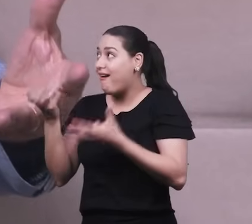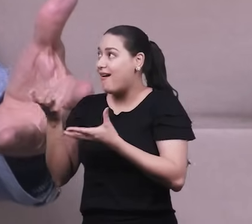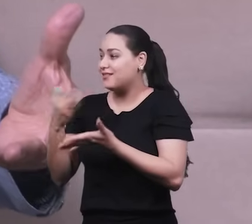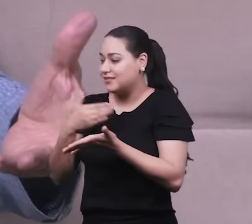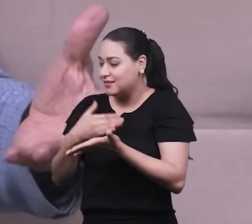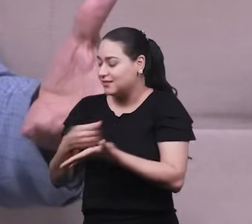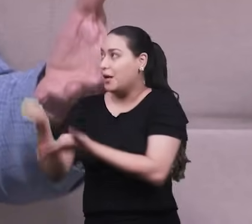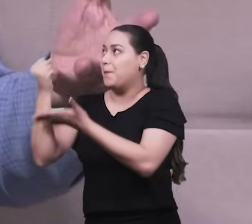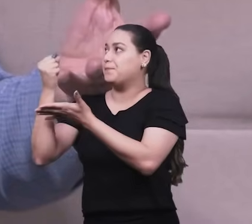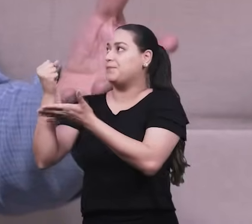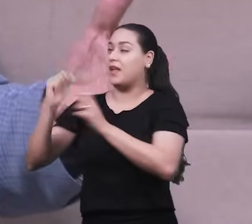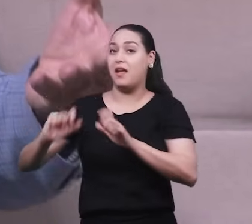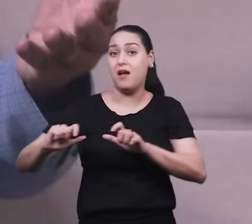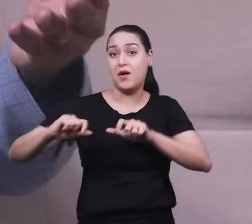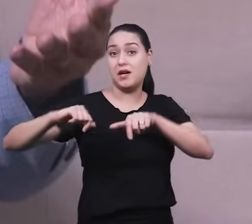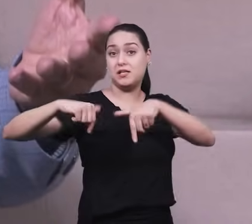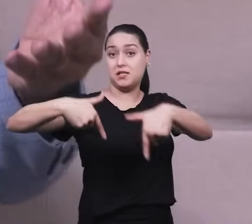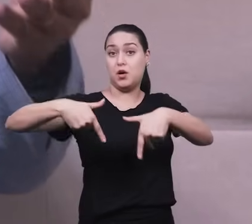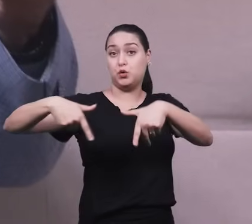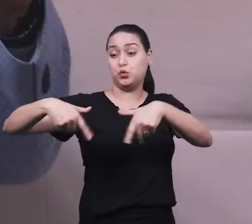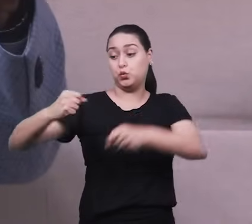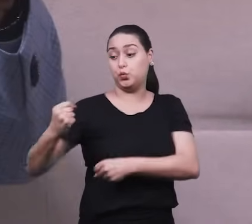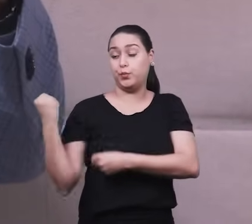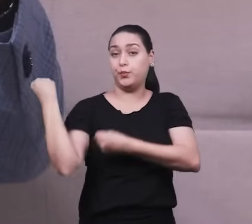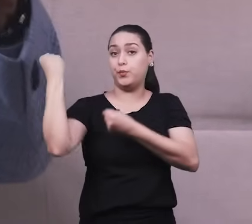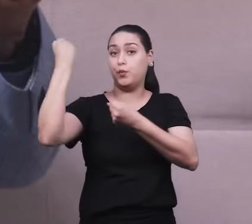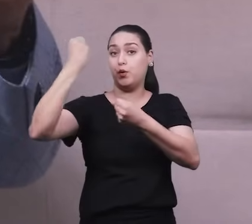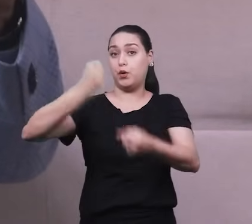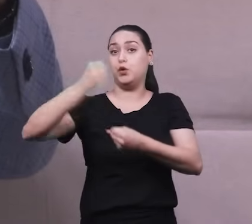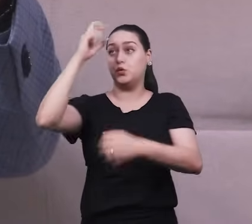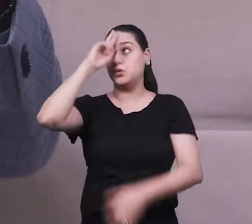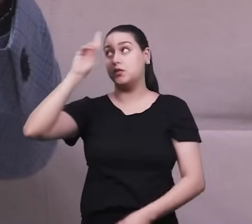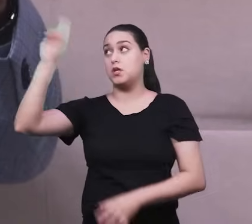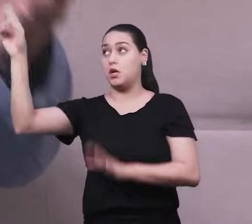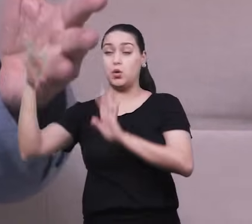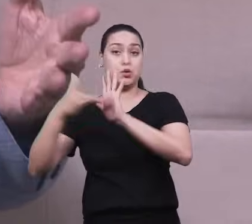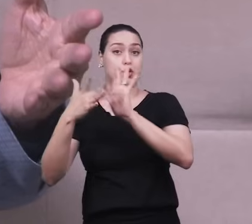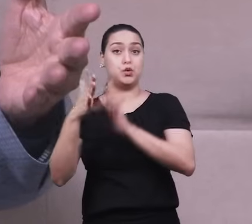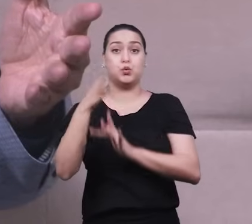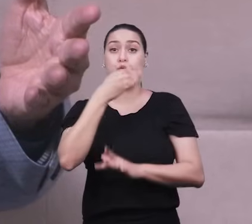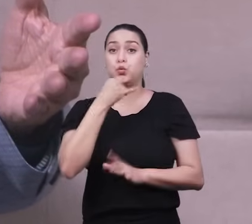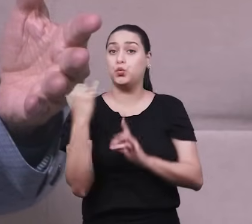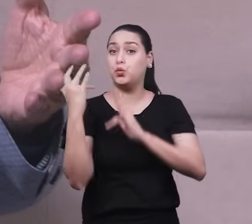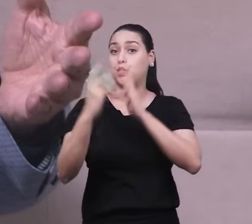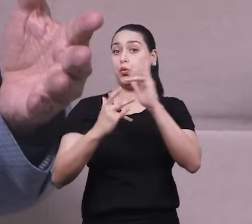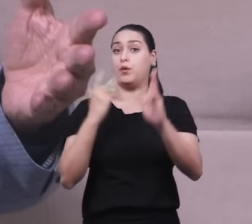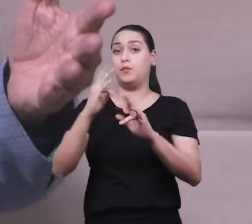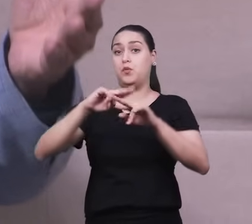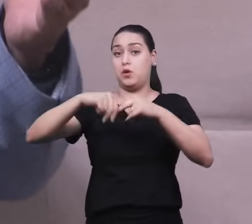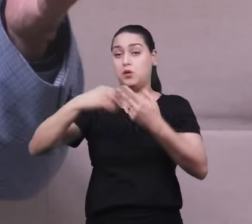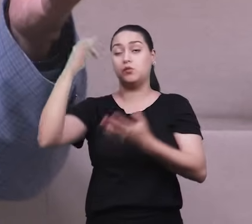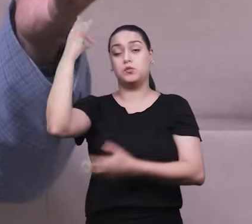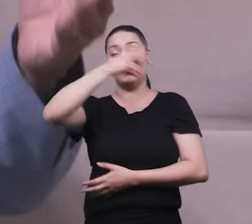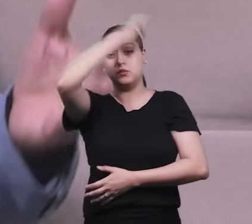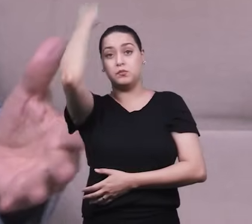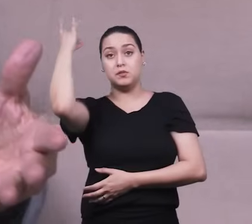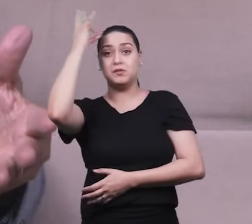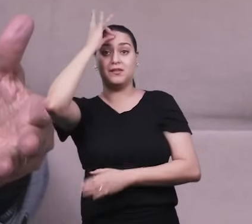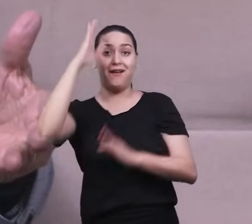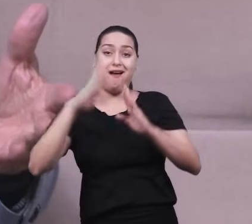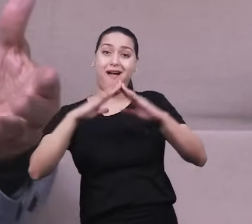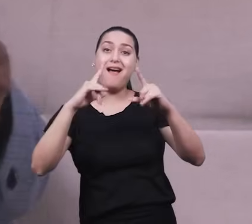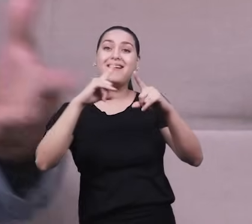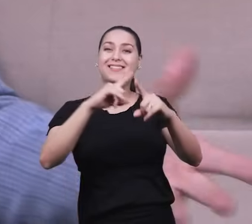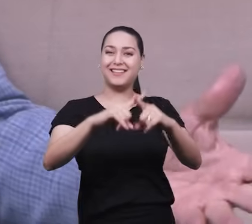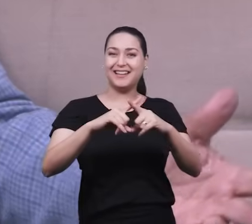ser arrebatada, é uma ação do poder do Senhor Jesus, do noivo, através do Espírito